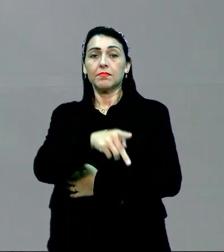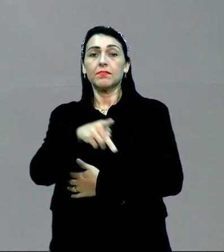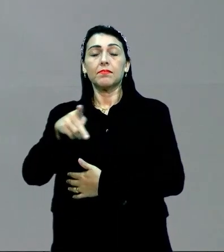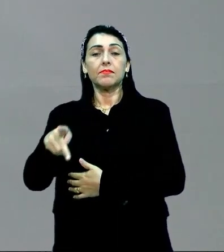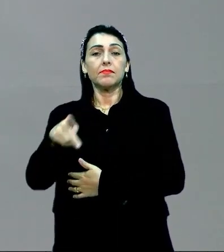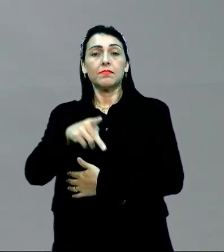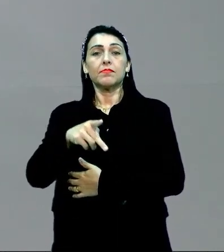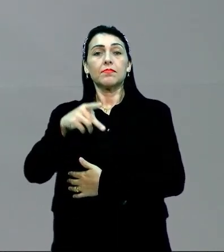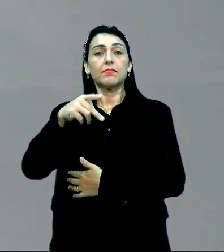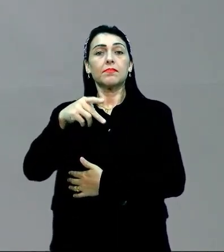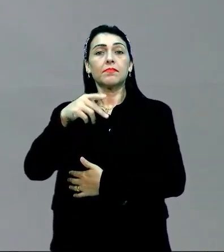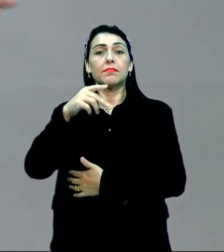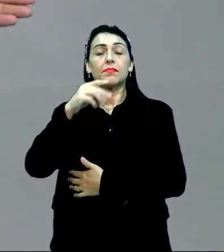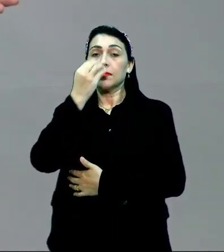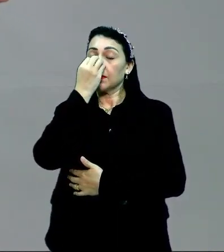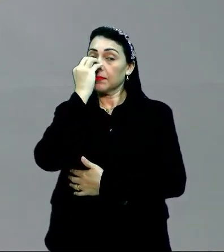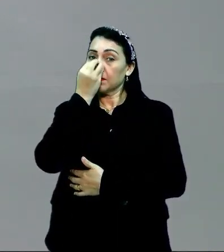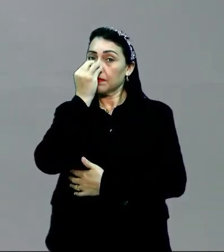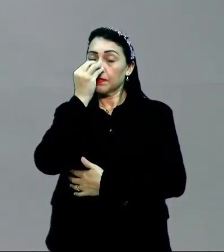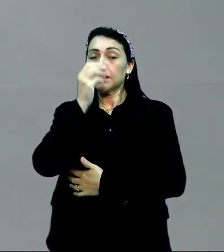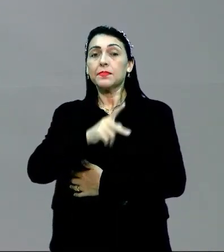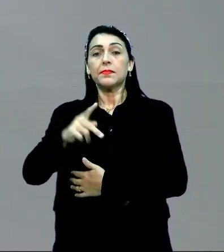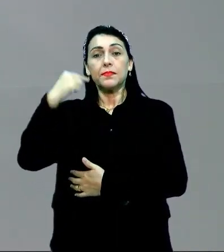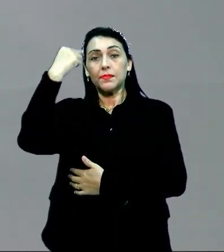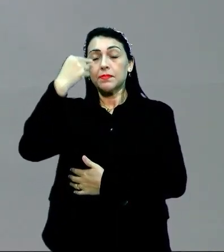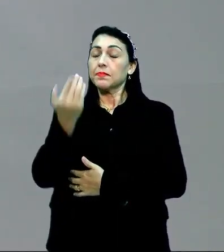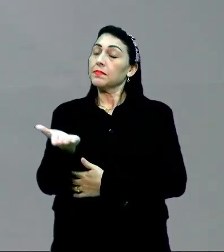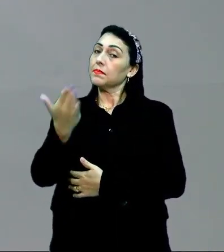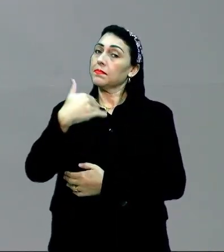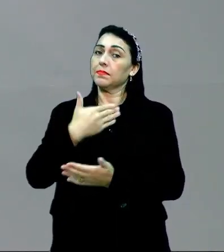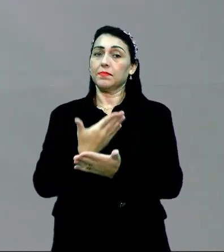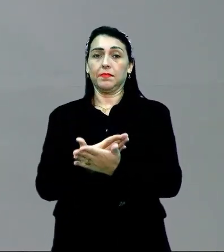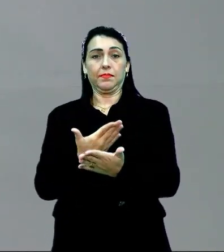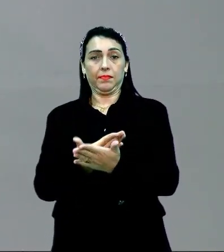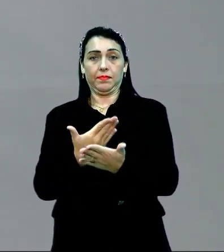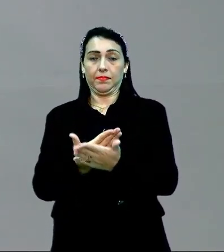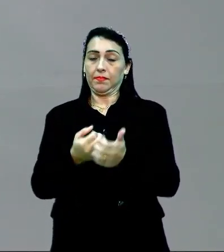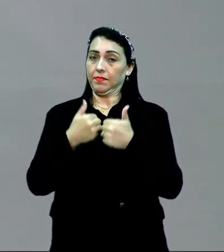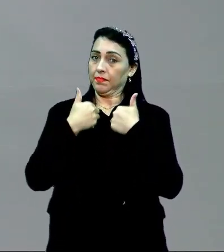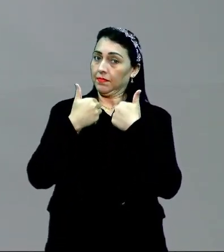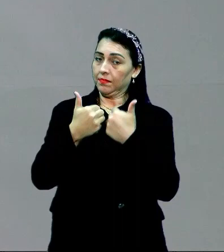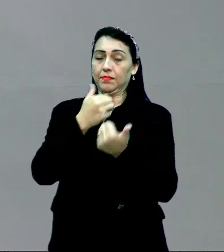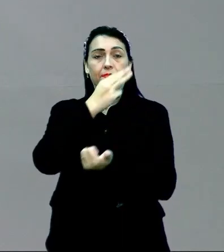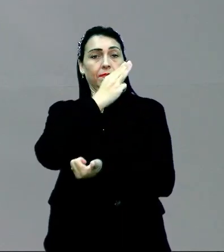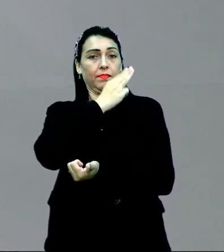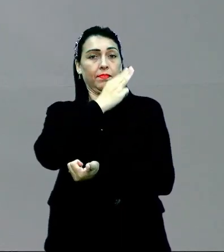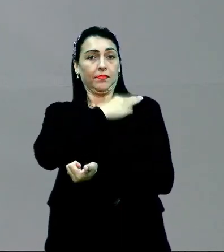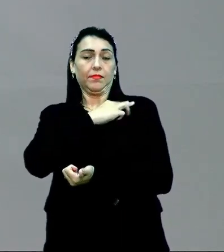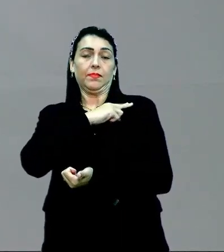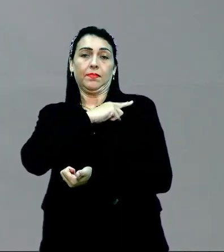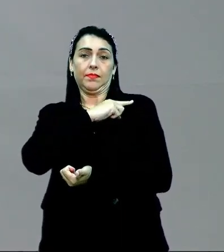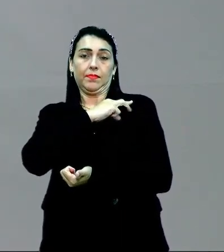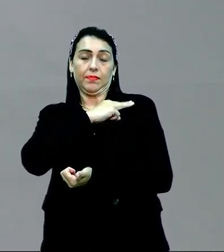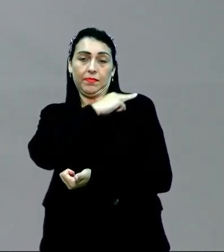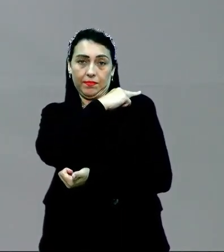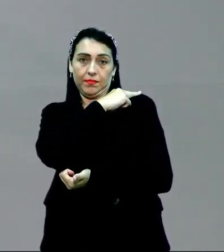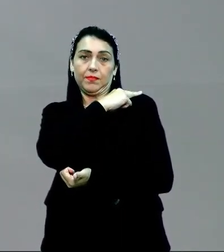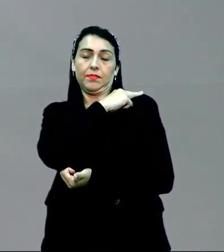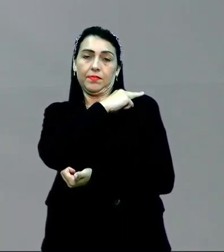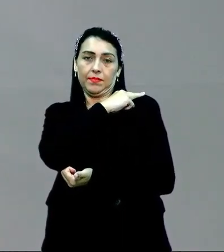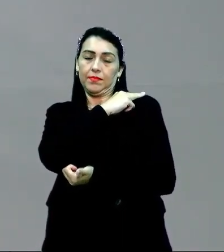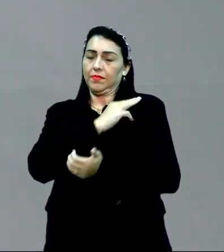mas esse dedo da língua espanhola vamos estudiar Olá galerinha da terceira série do Ensino Médio né